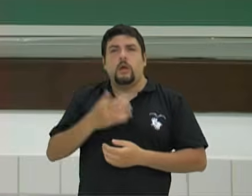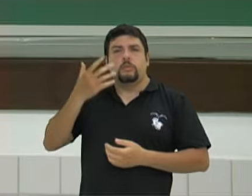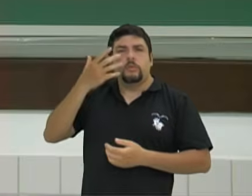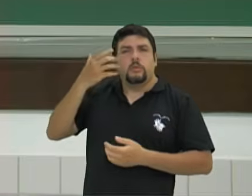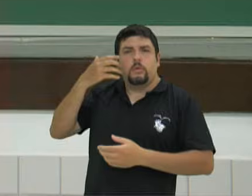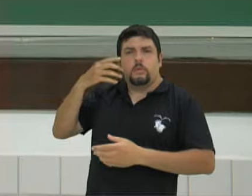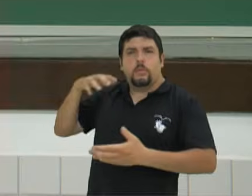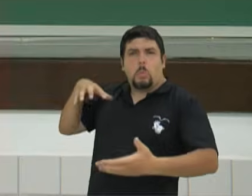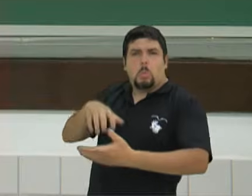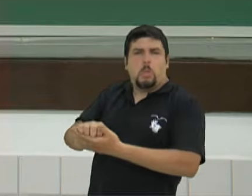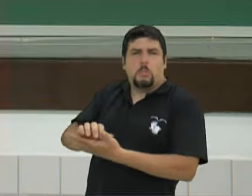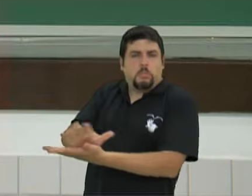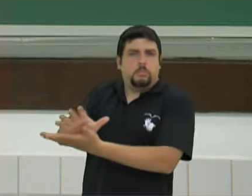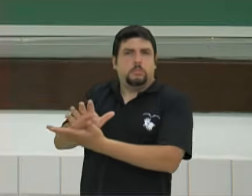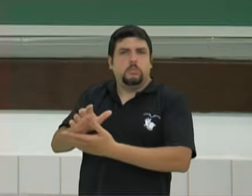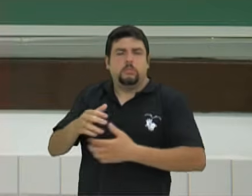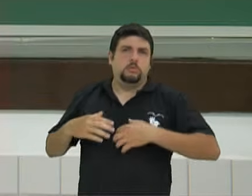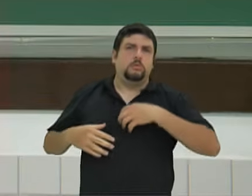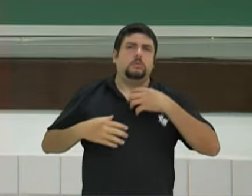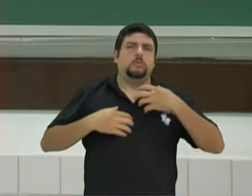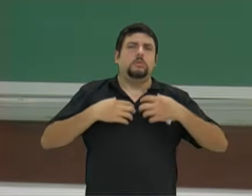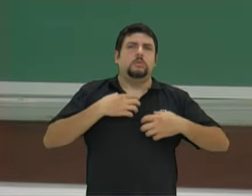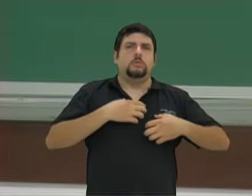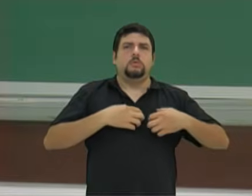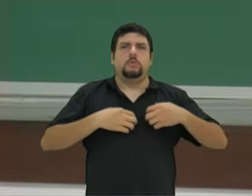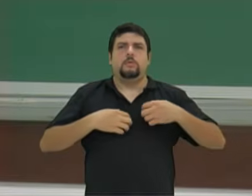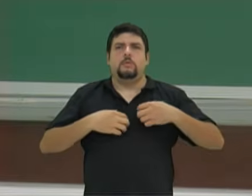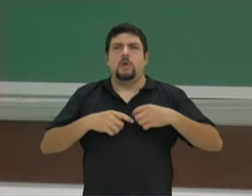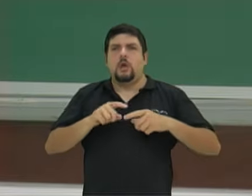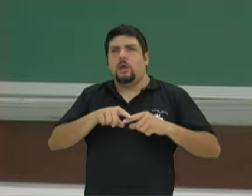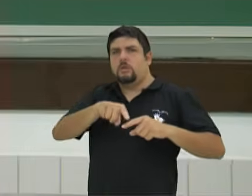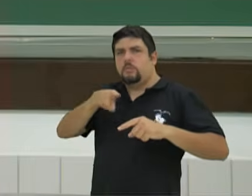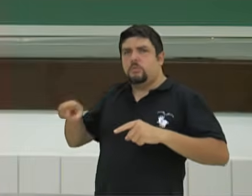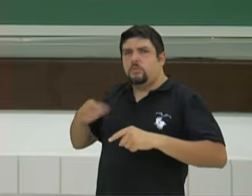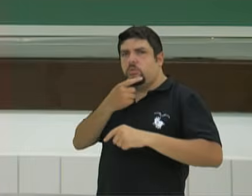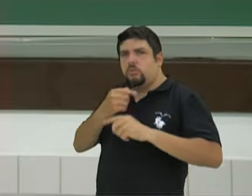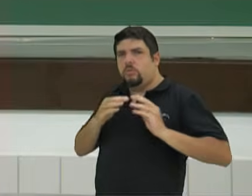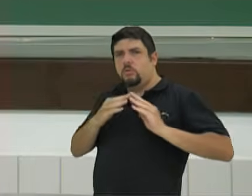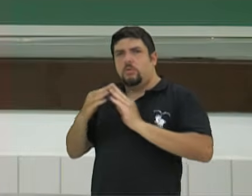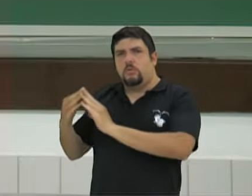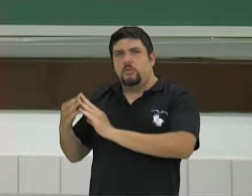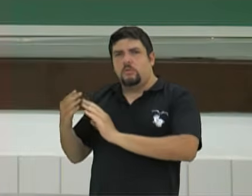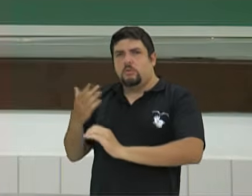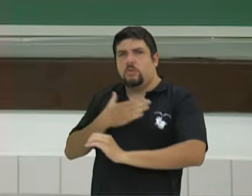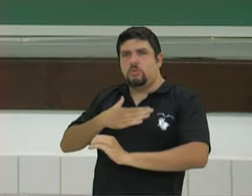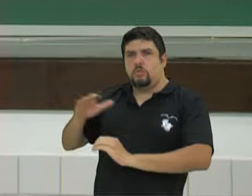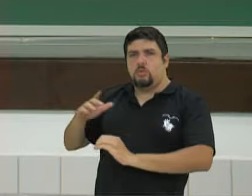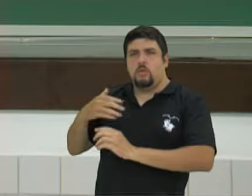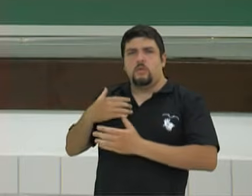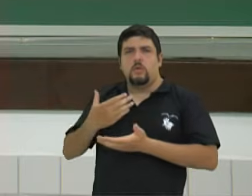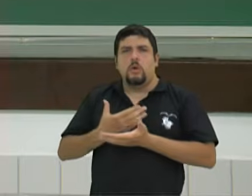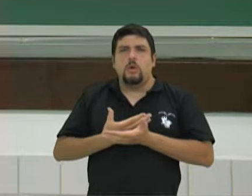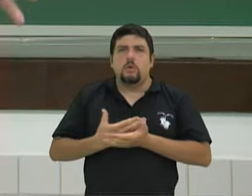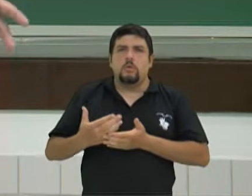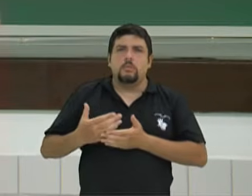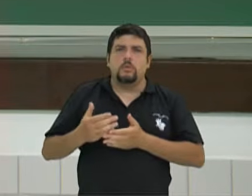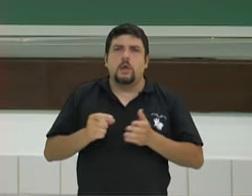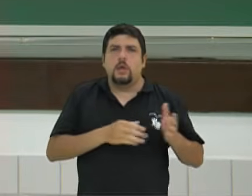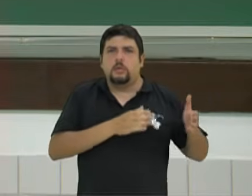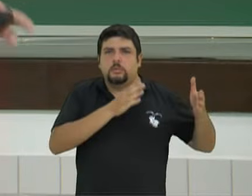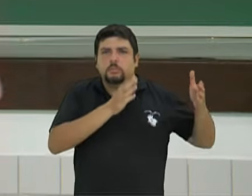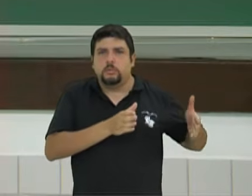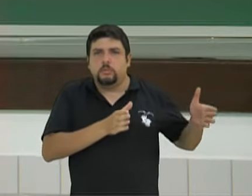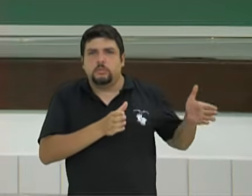atropelado. Né? Aí descobriu que o cara que atropelou ele foi o vizinho que não gostava. Então ali já começa um novo ato, né?